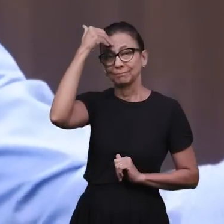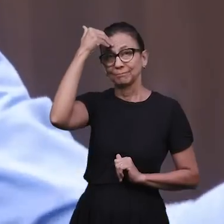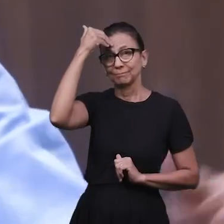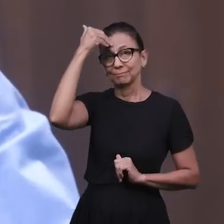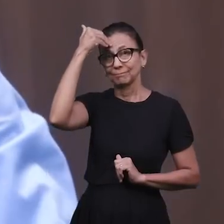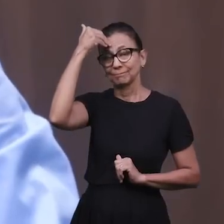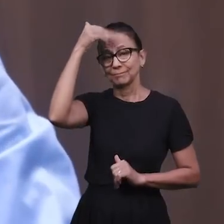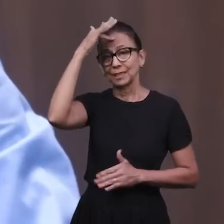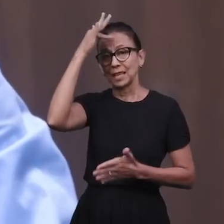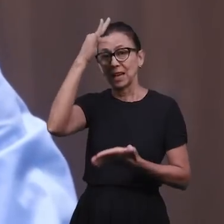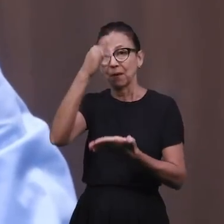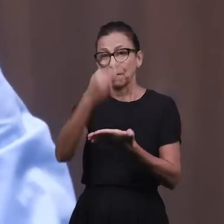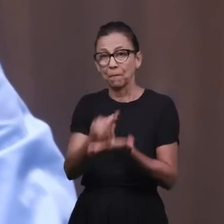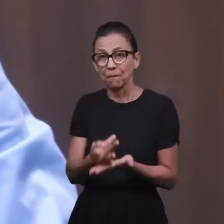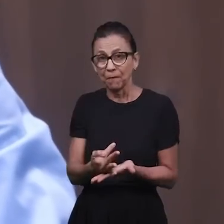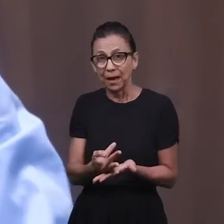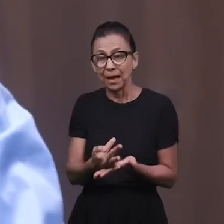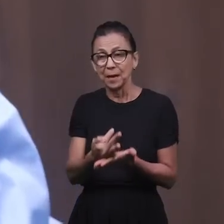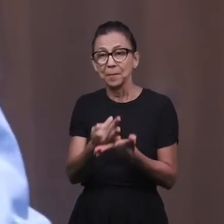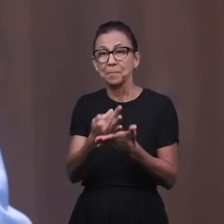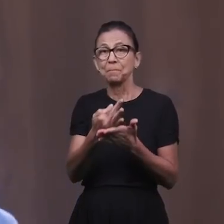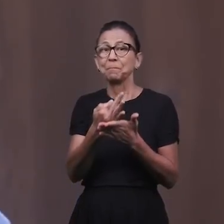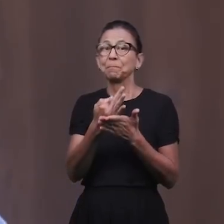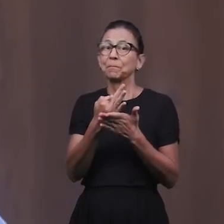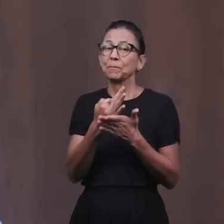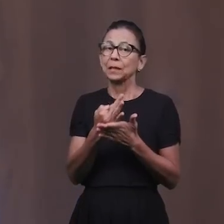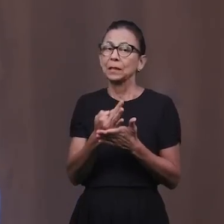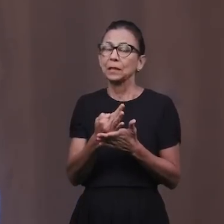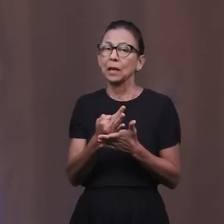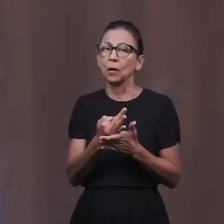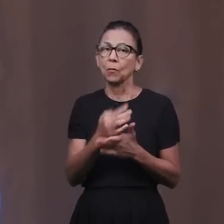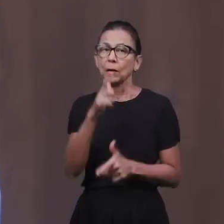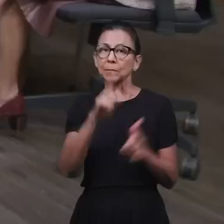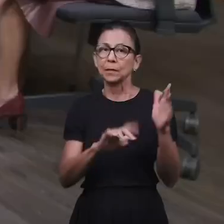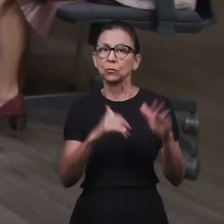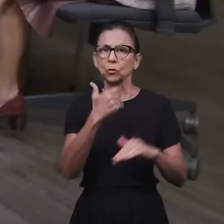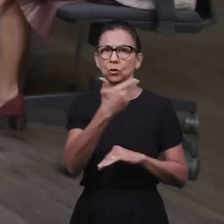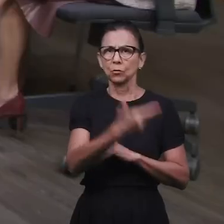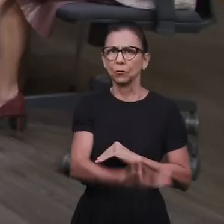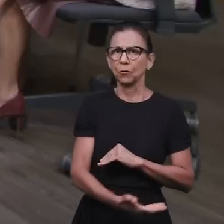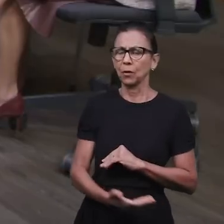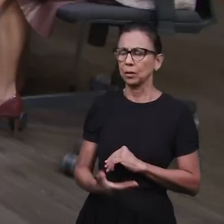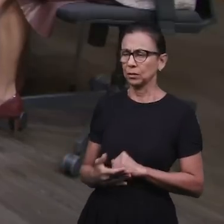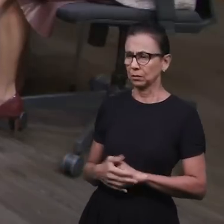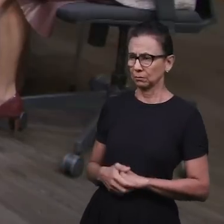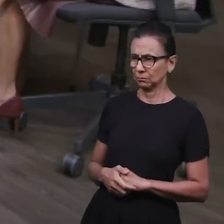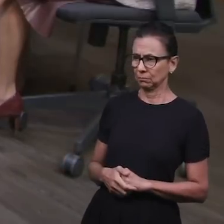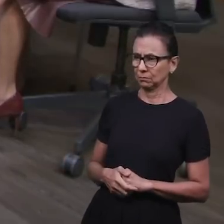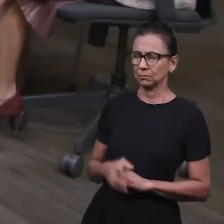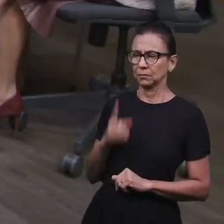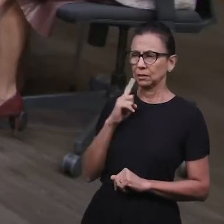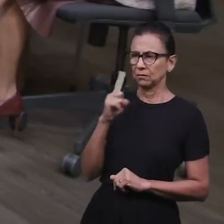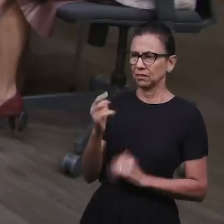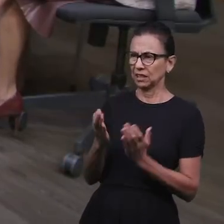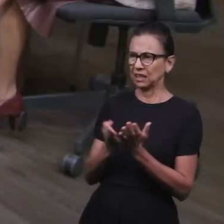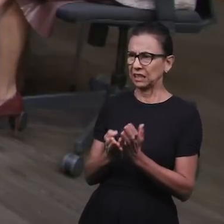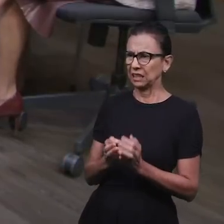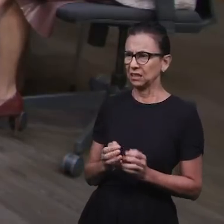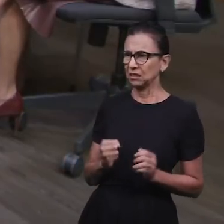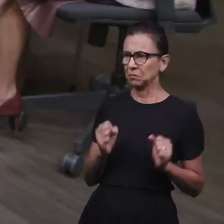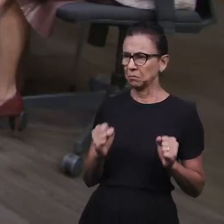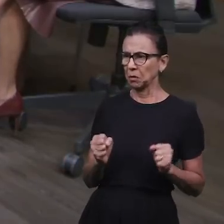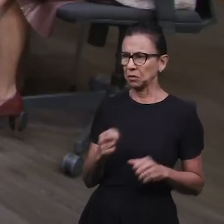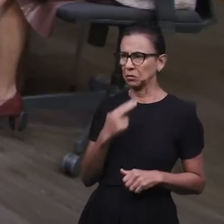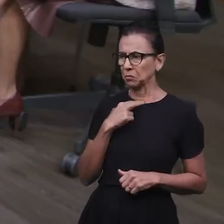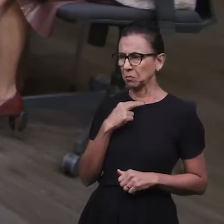pode, outro não pode, um chama de fraco, outro de forte. Então, Lucas, respondendo a sua pergunta, como é que nós podemos identificar?